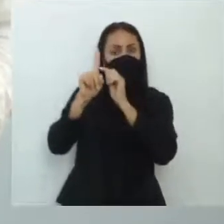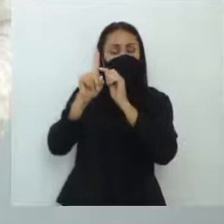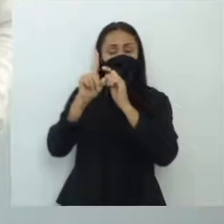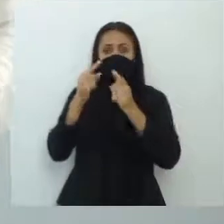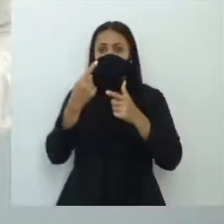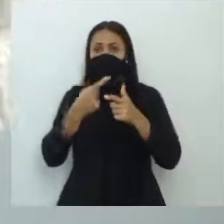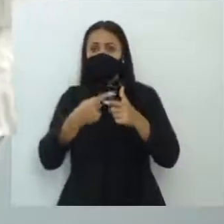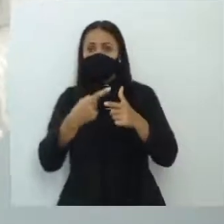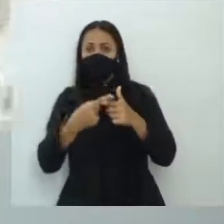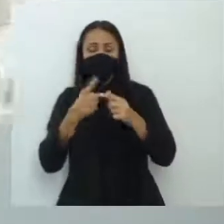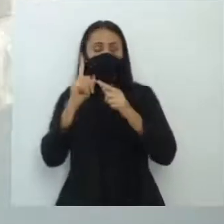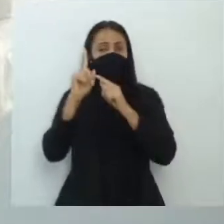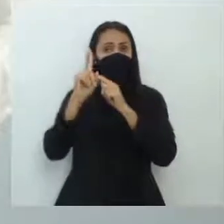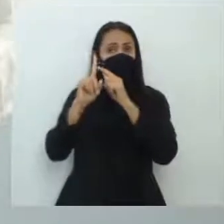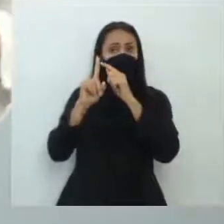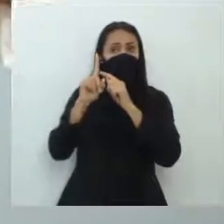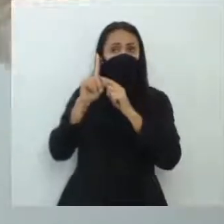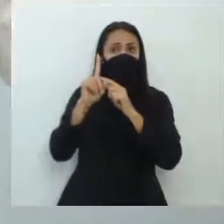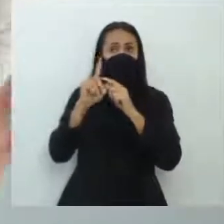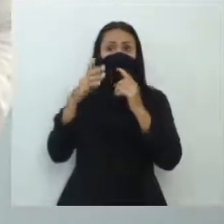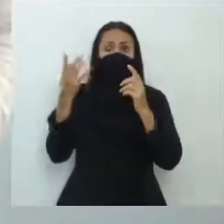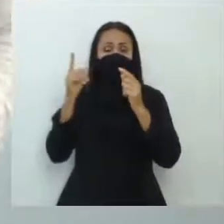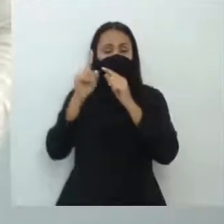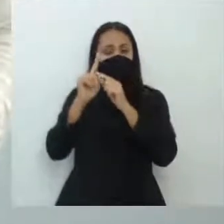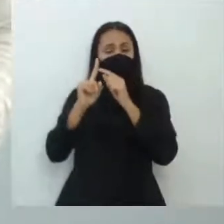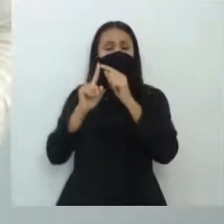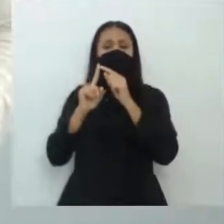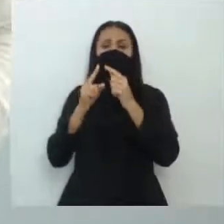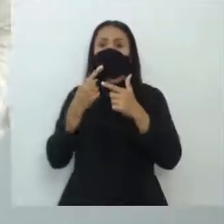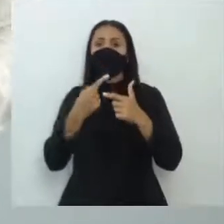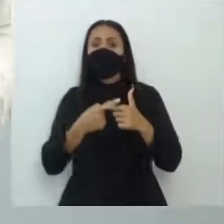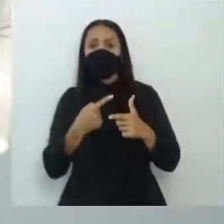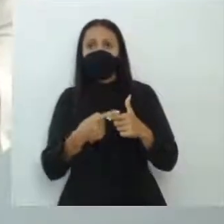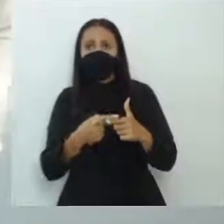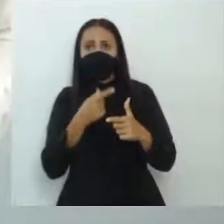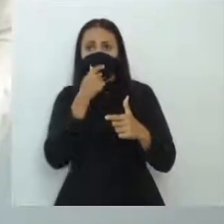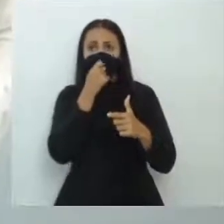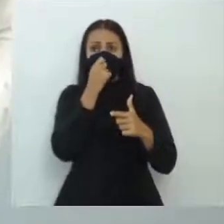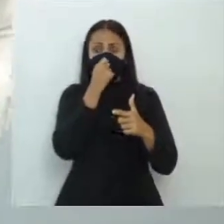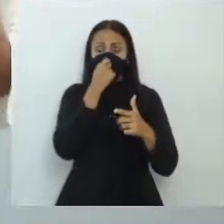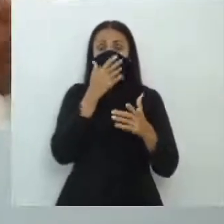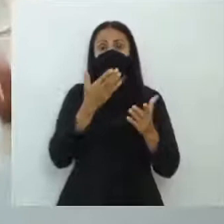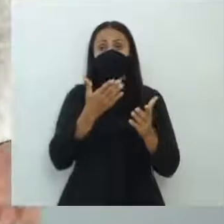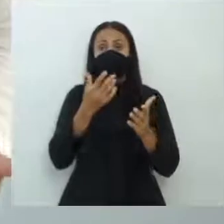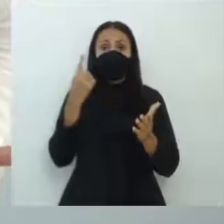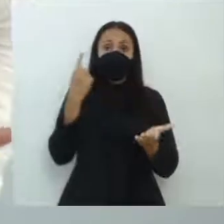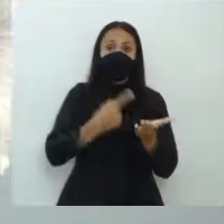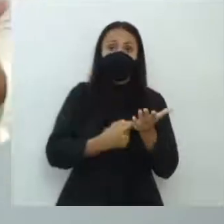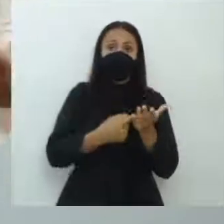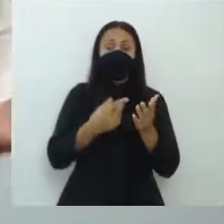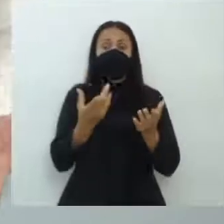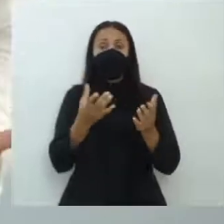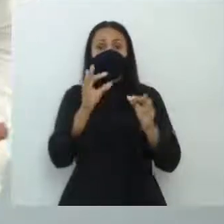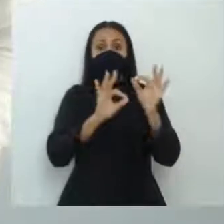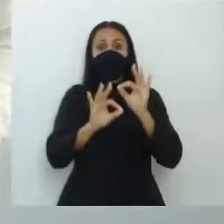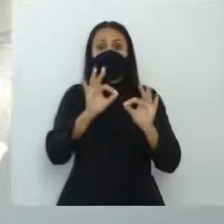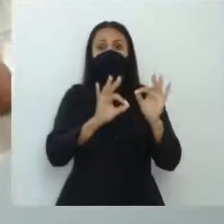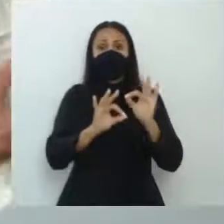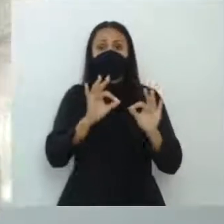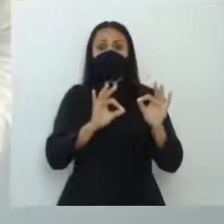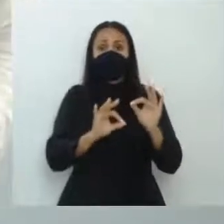por que a temperatura ela aumentou? Isso aí, de acordo com a Organização